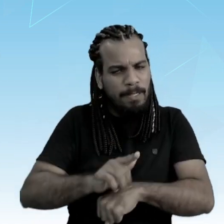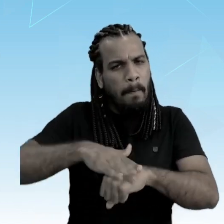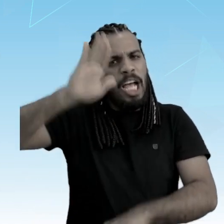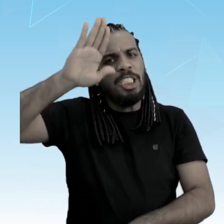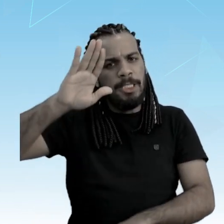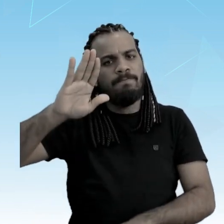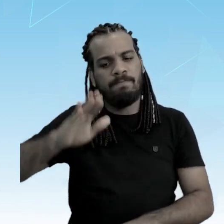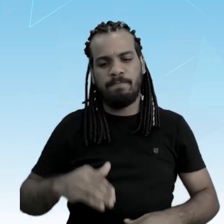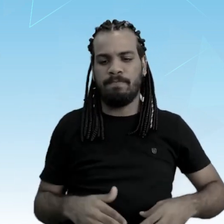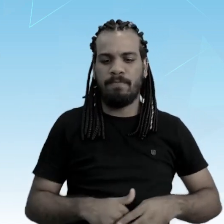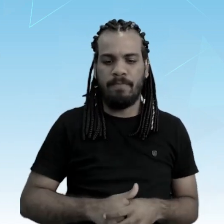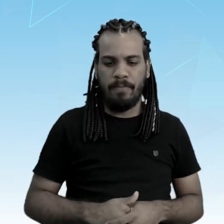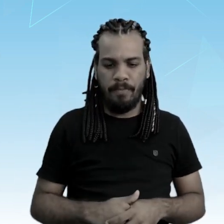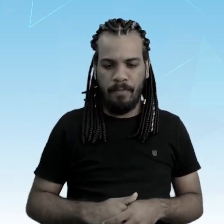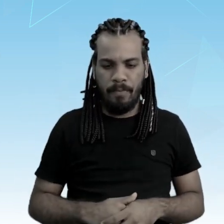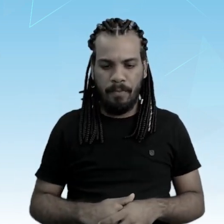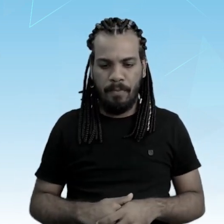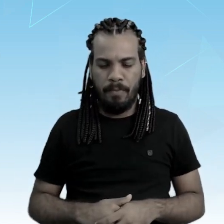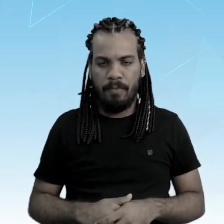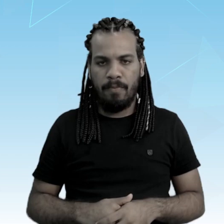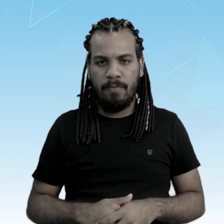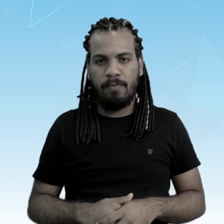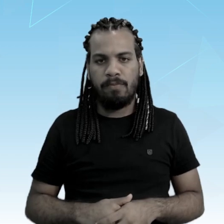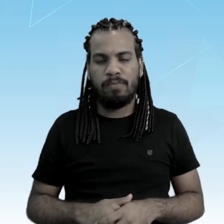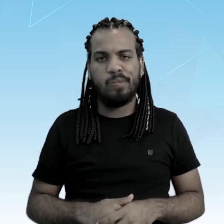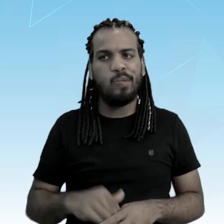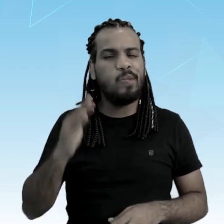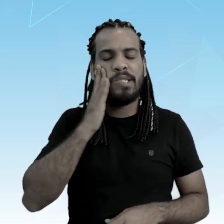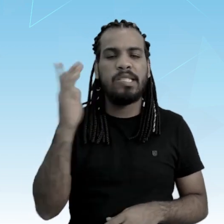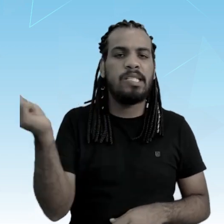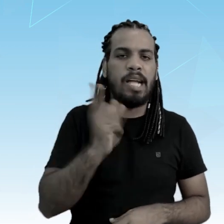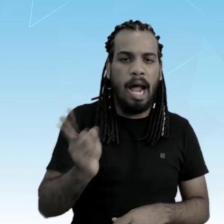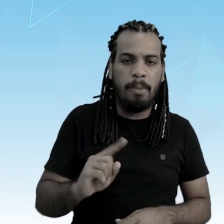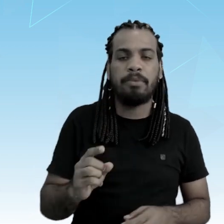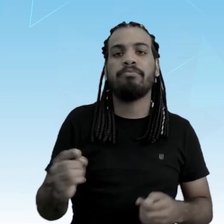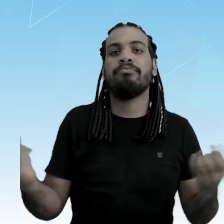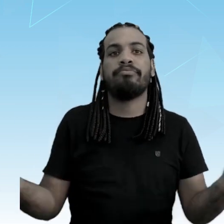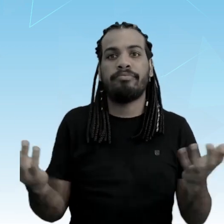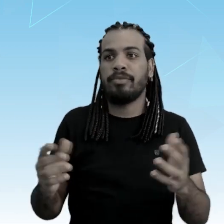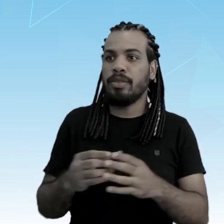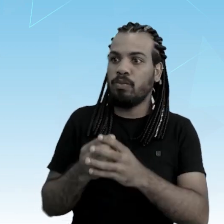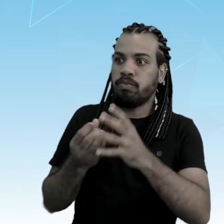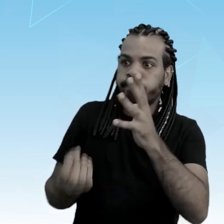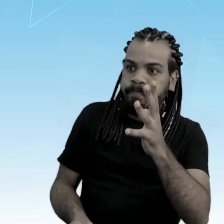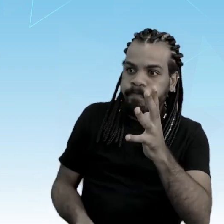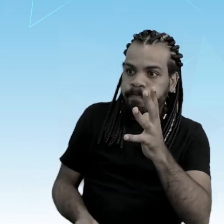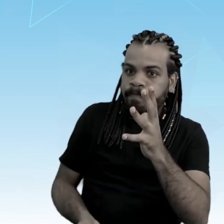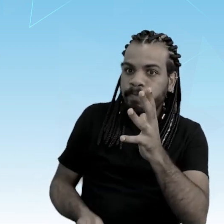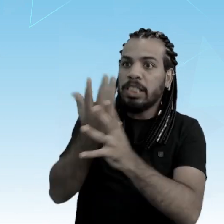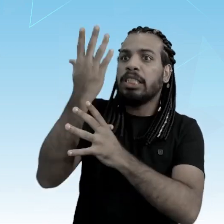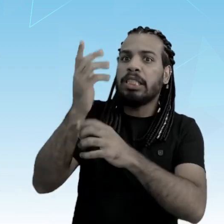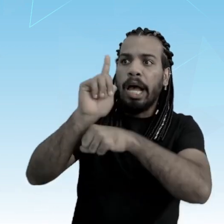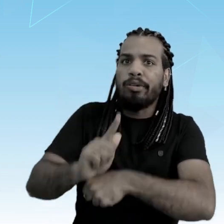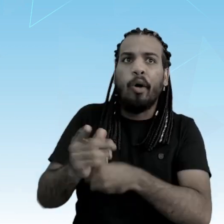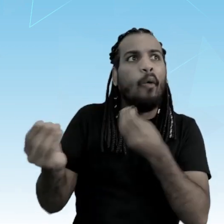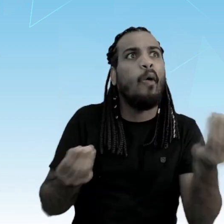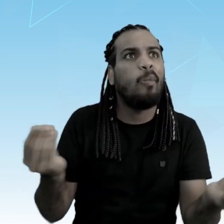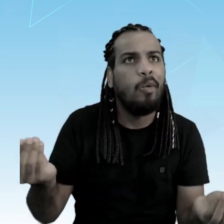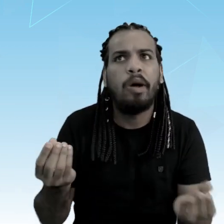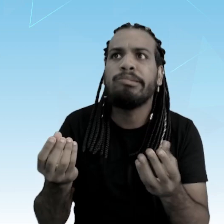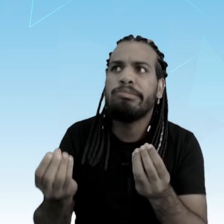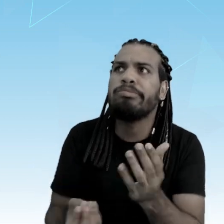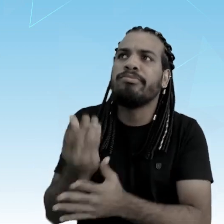E aí, ninguém sabe de fato qual é a origem da força gravitacional.